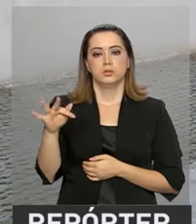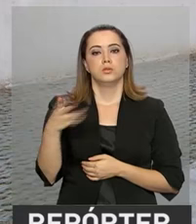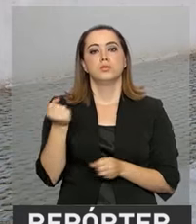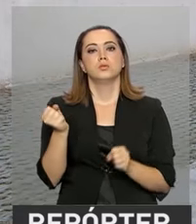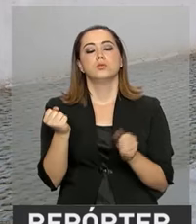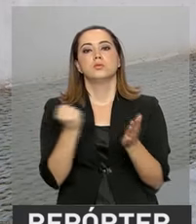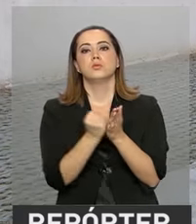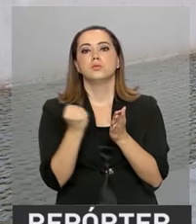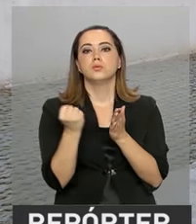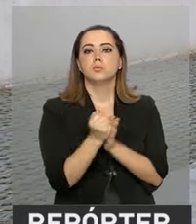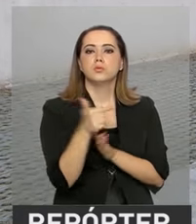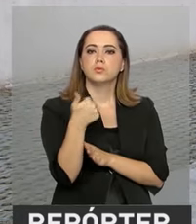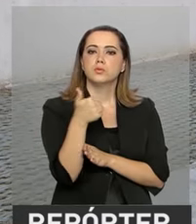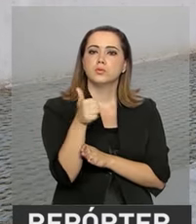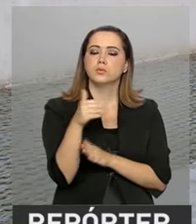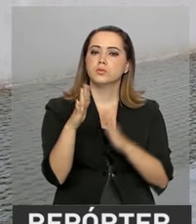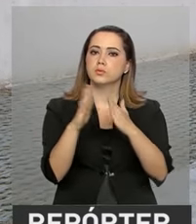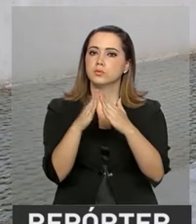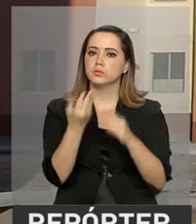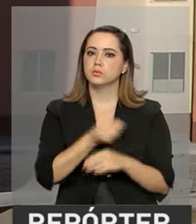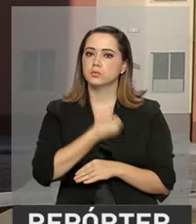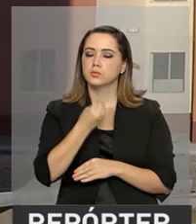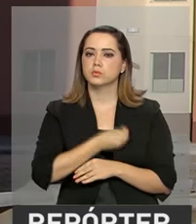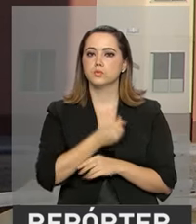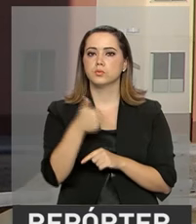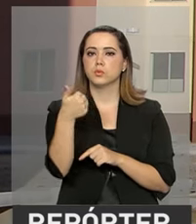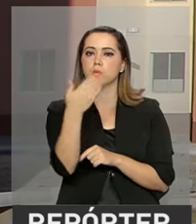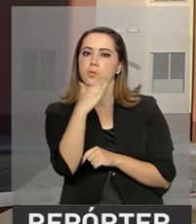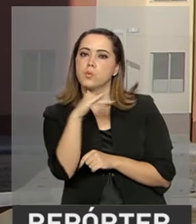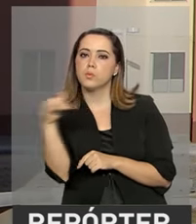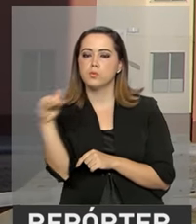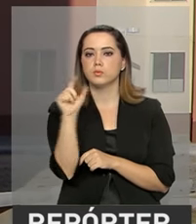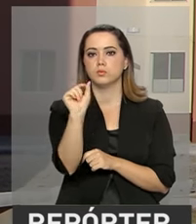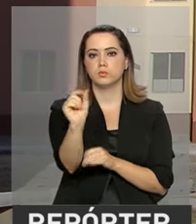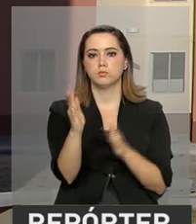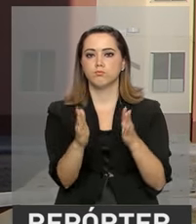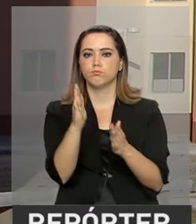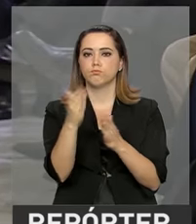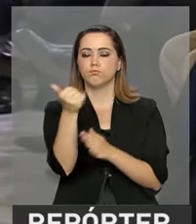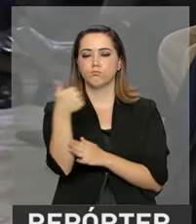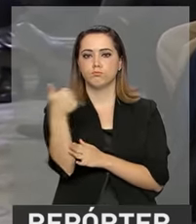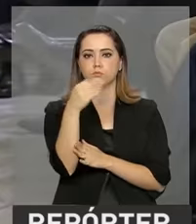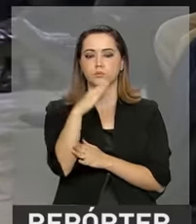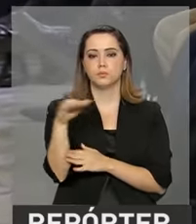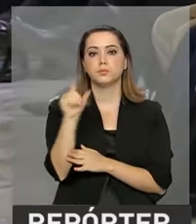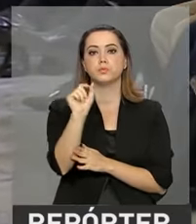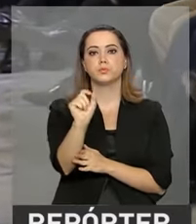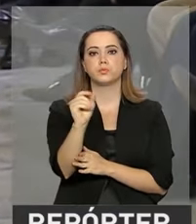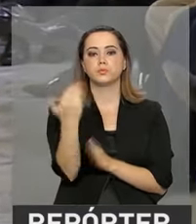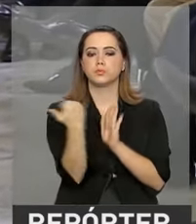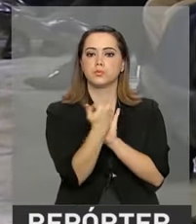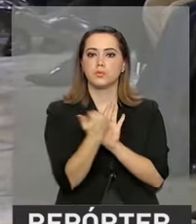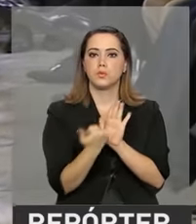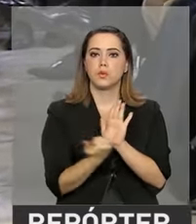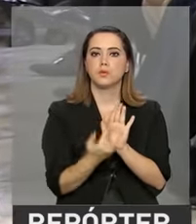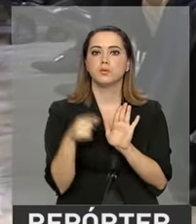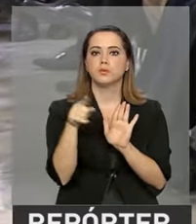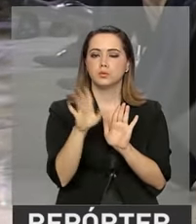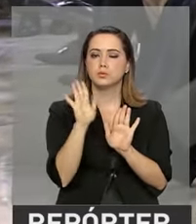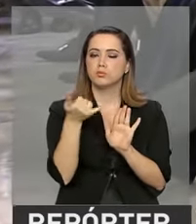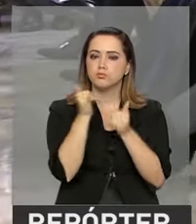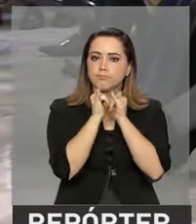construção das primeiras unidades populares da faixa 1 e meio do programa Minha Casa, Minha Vida. O programa, como foi